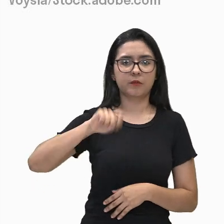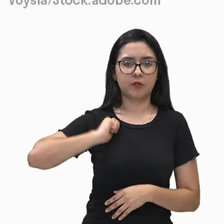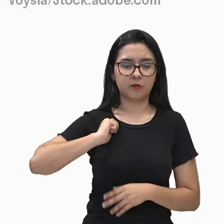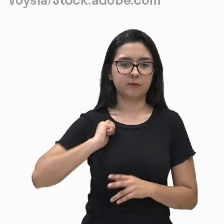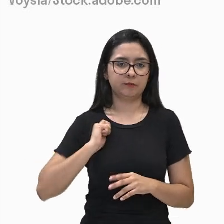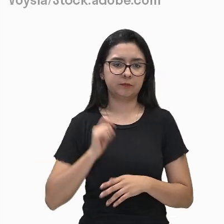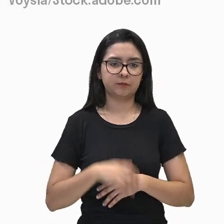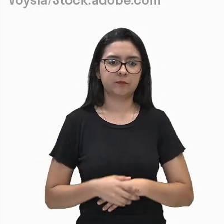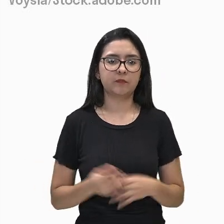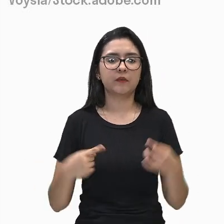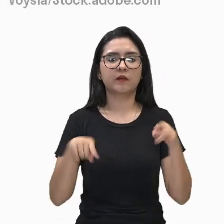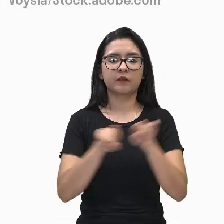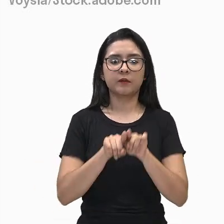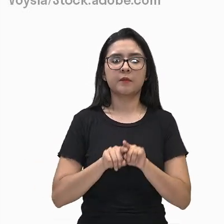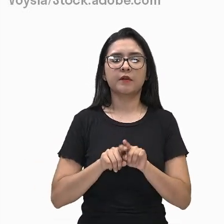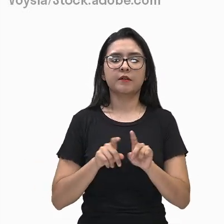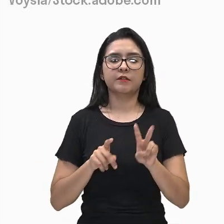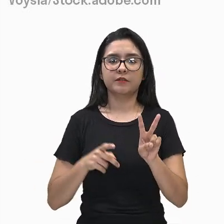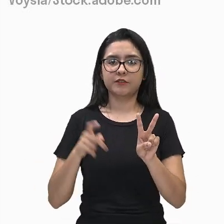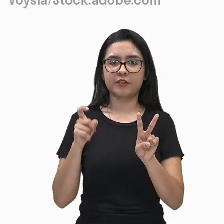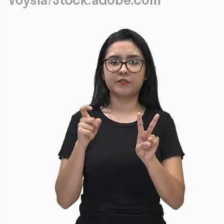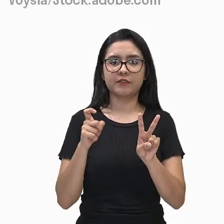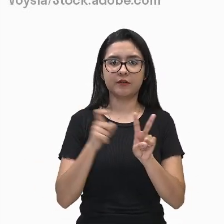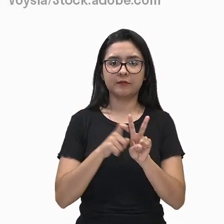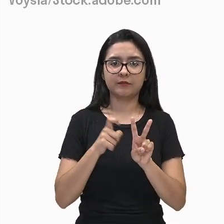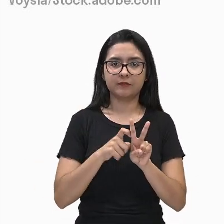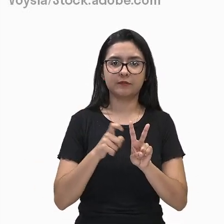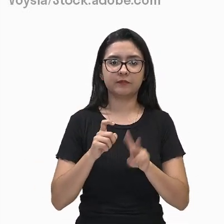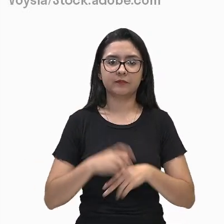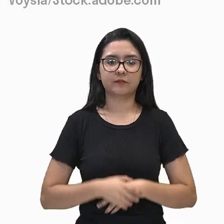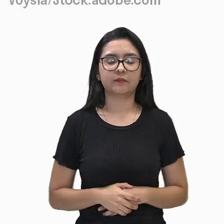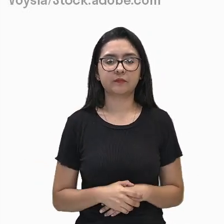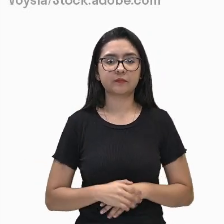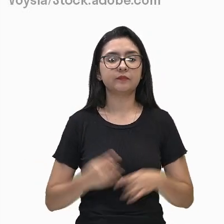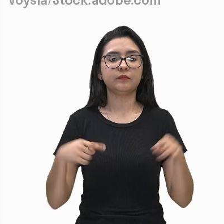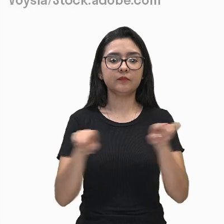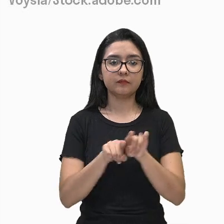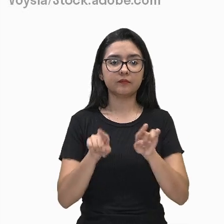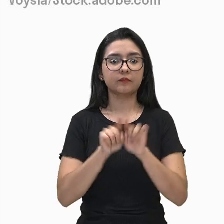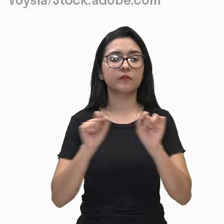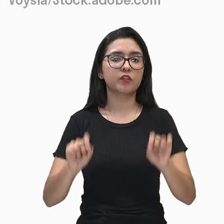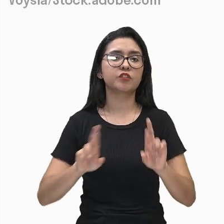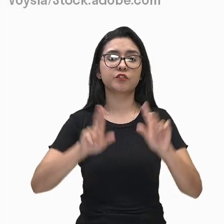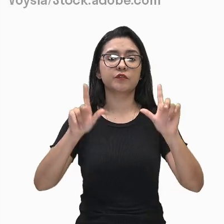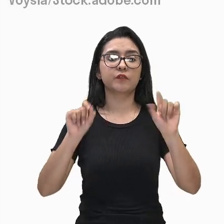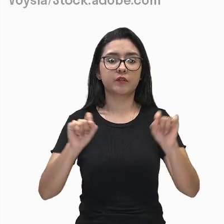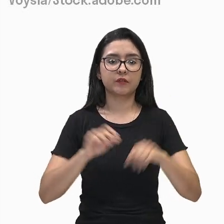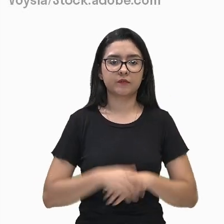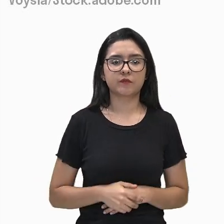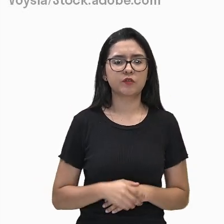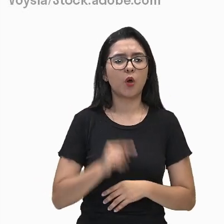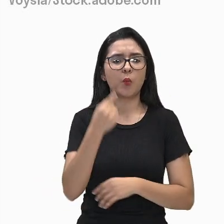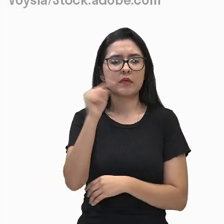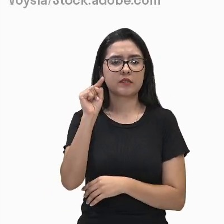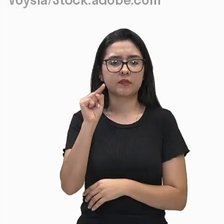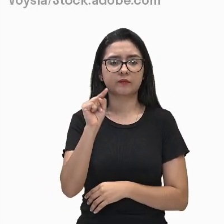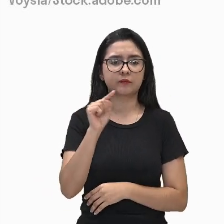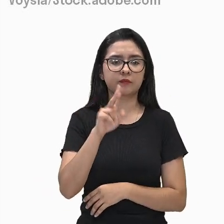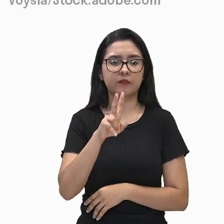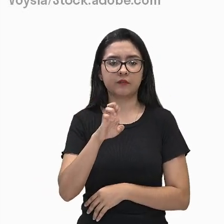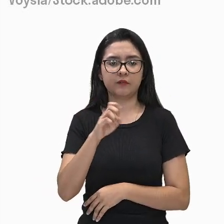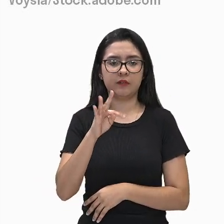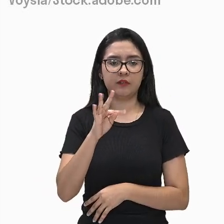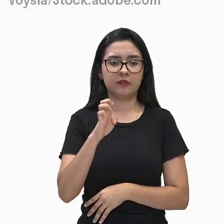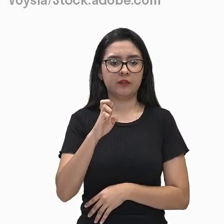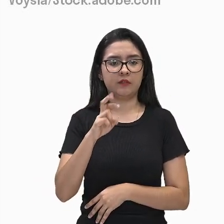ele veterinário ou veterinária, que a diferença é somente o acento ali na letra A. Então, esses